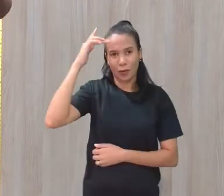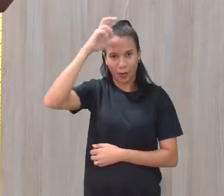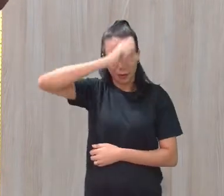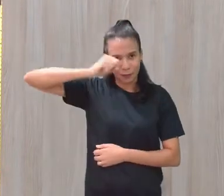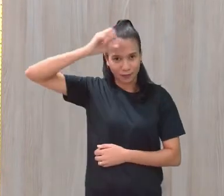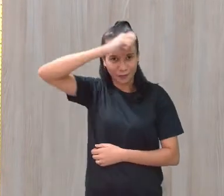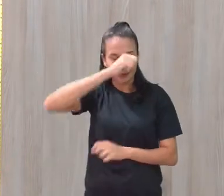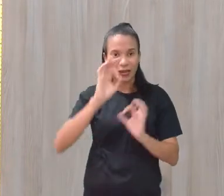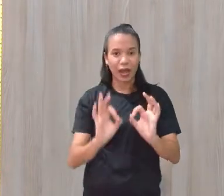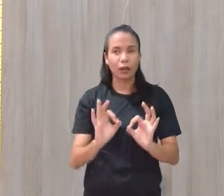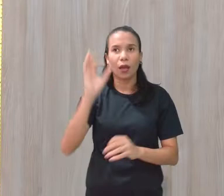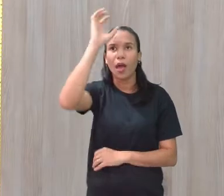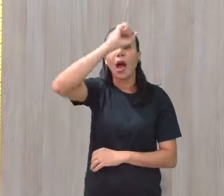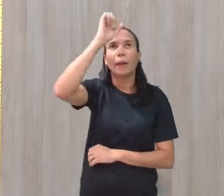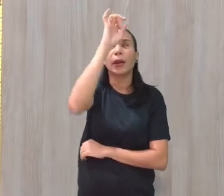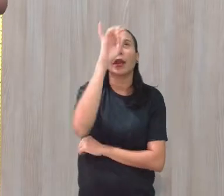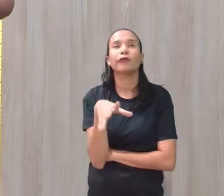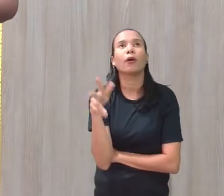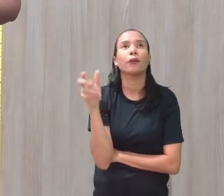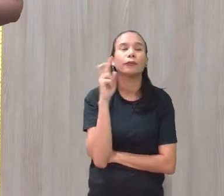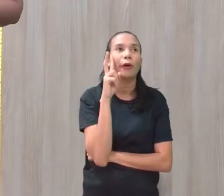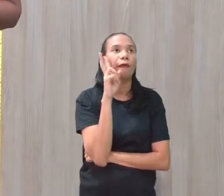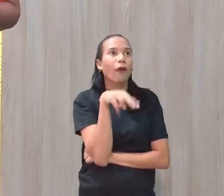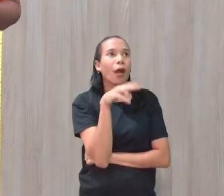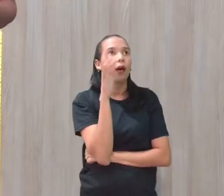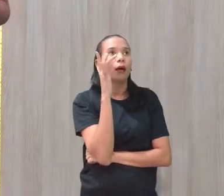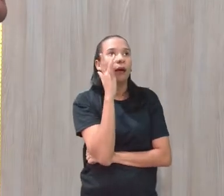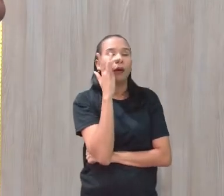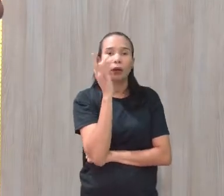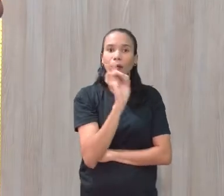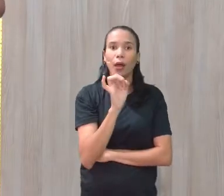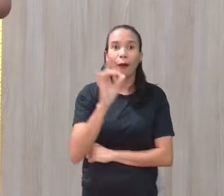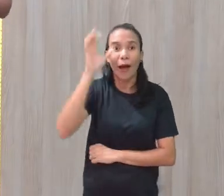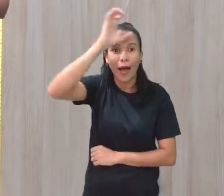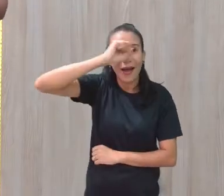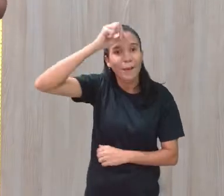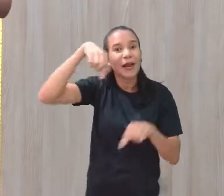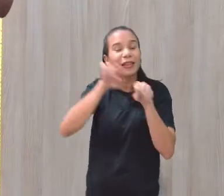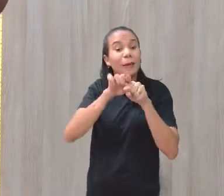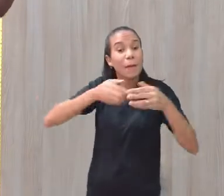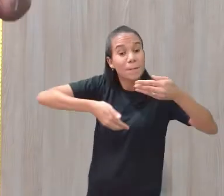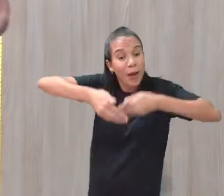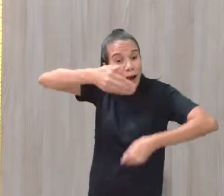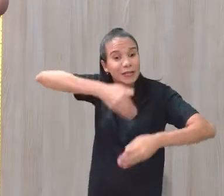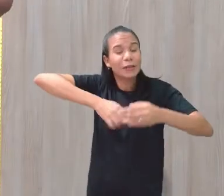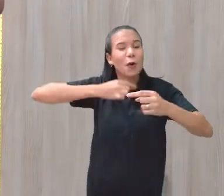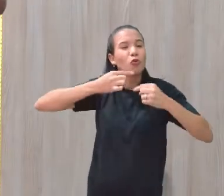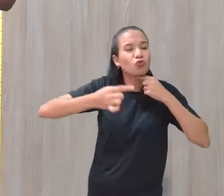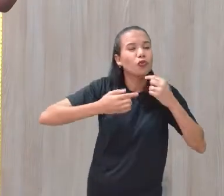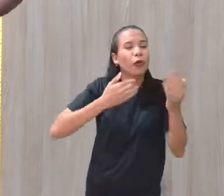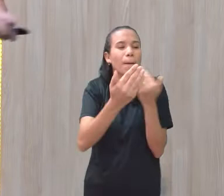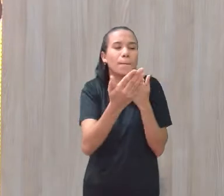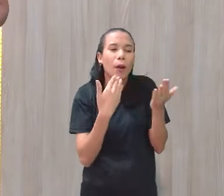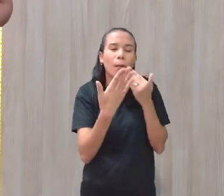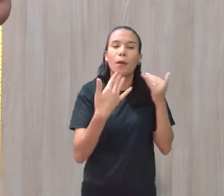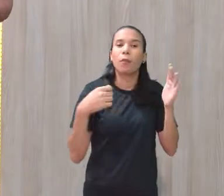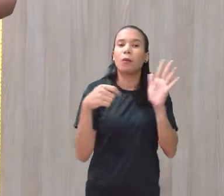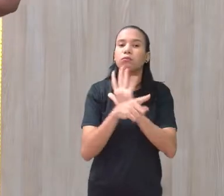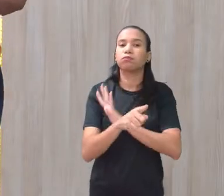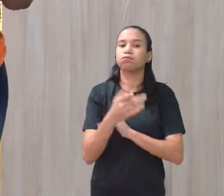tá? Ninguém aprende apenas ouvindo, a gente aprende interagindo, tirando dúvidas, falando,